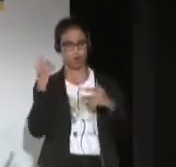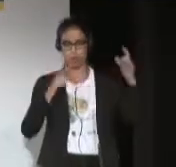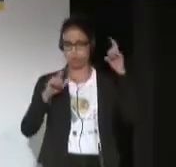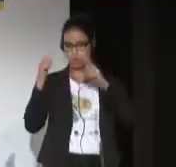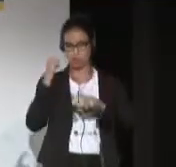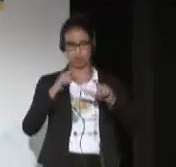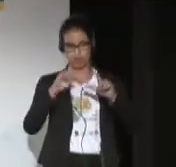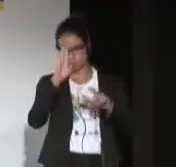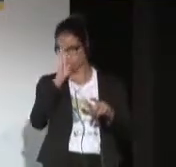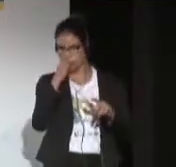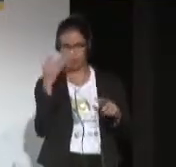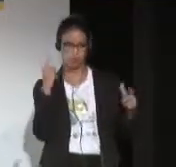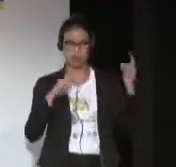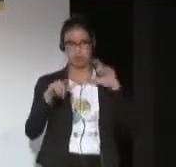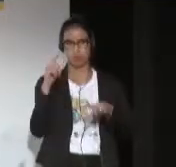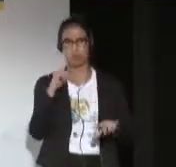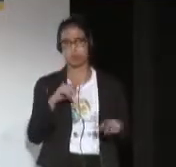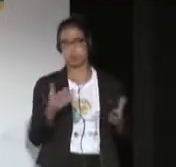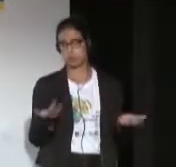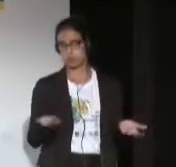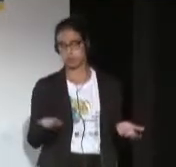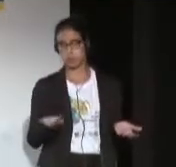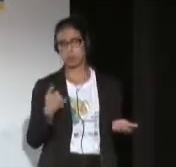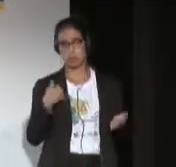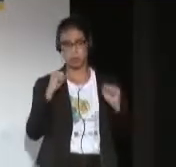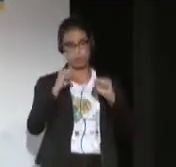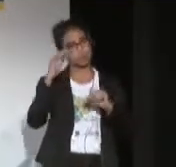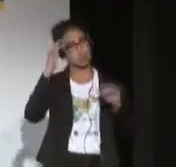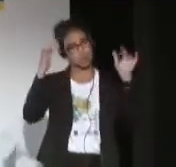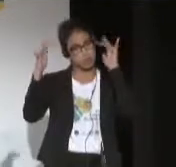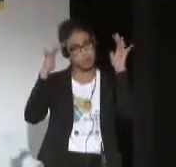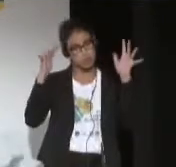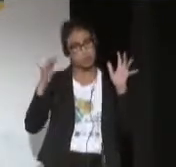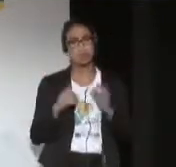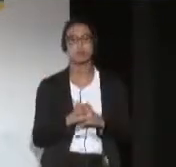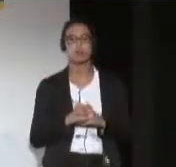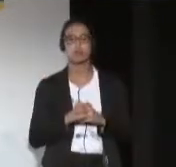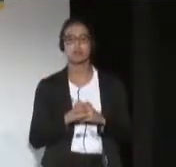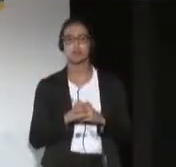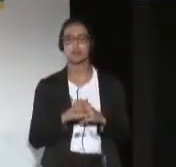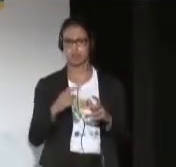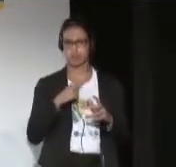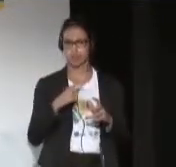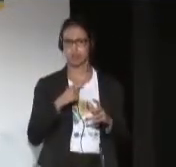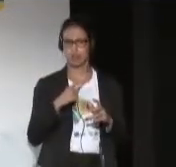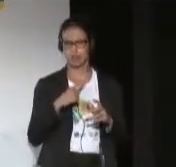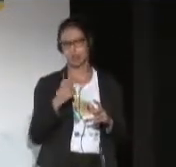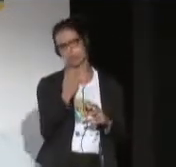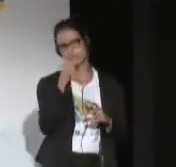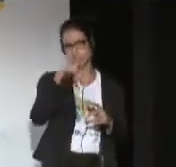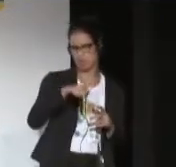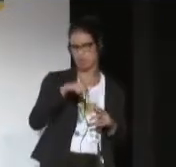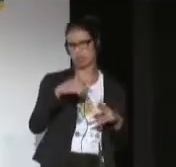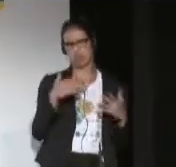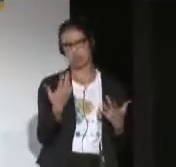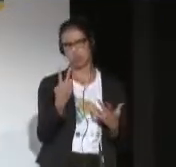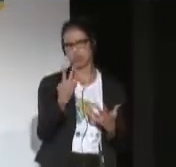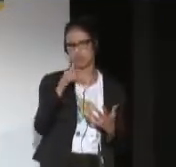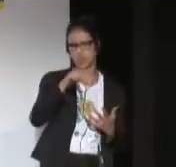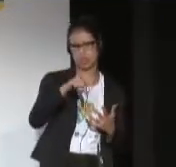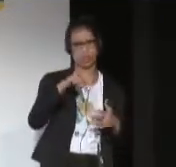queremos fazer. Então, eu posso imaginar que existem 17 ou 27 ou